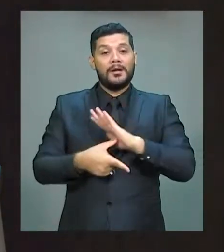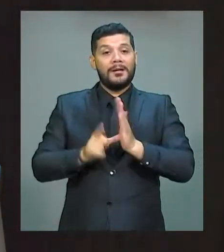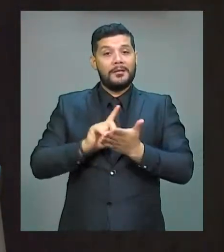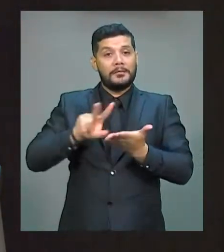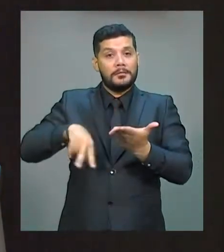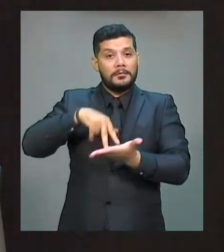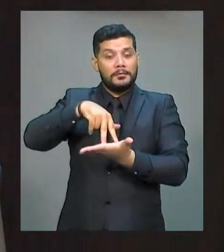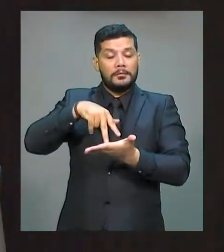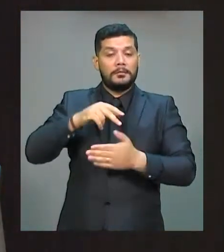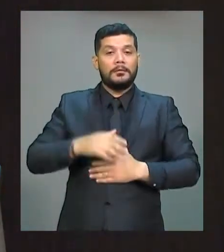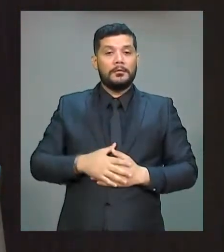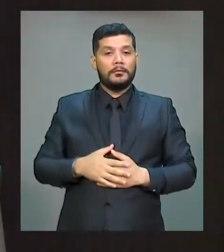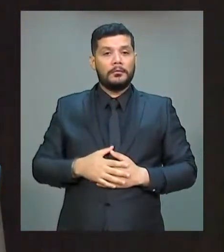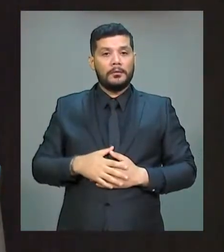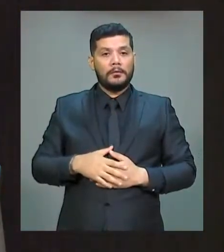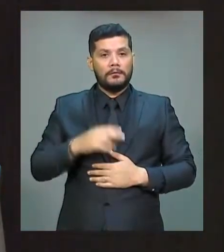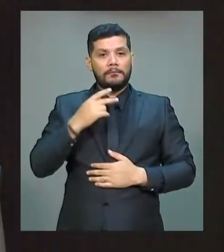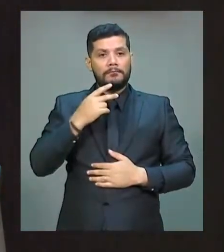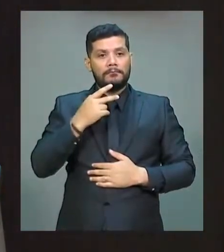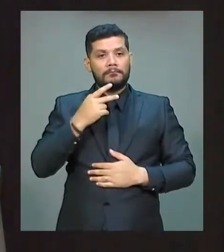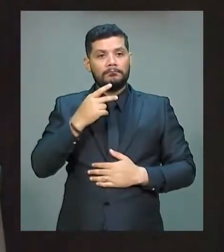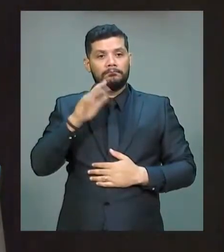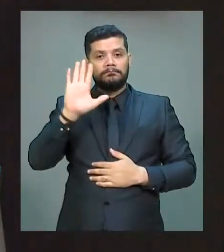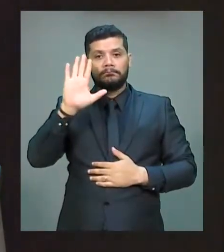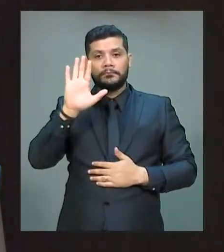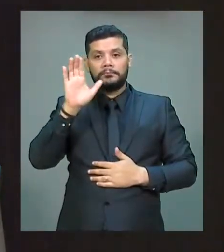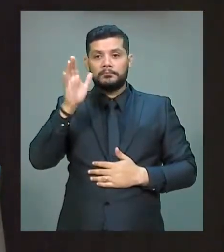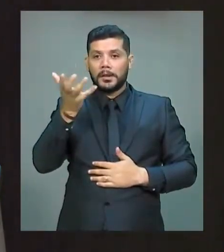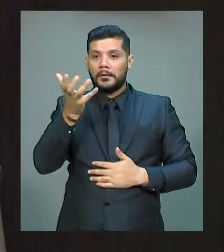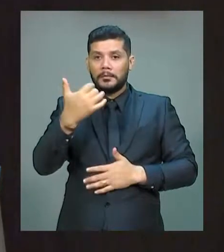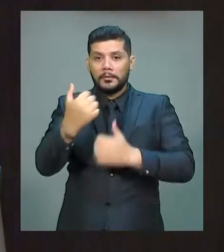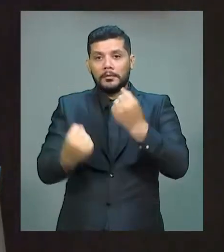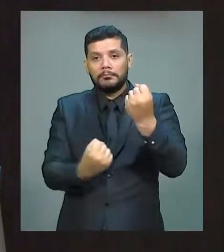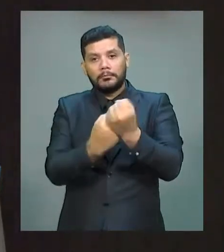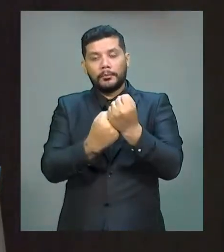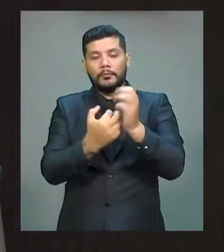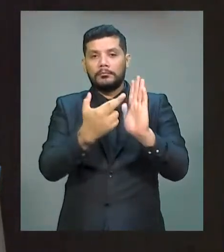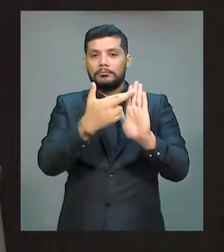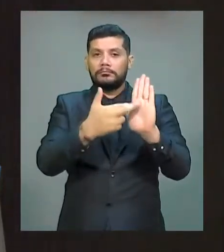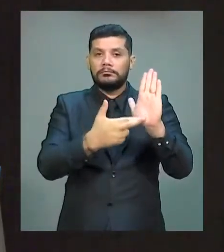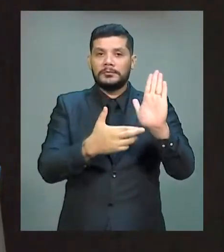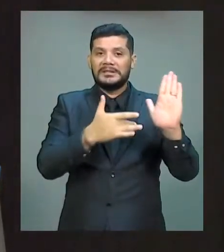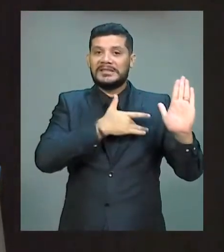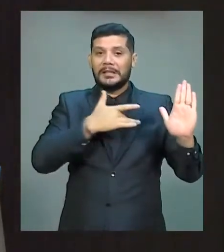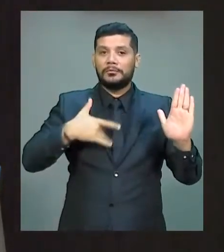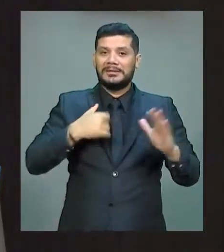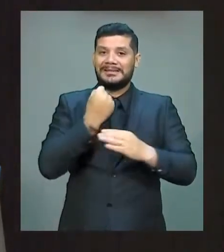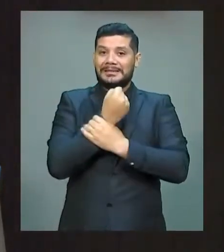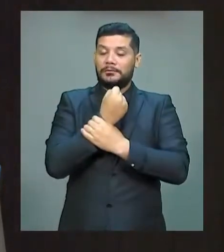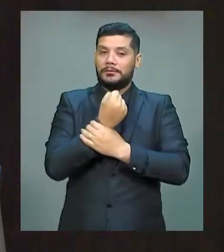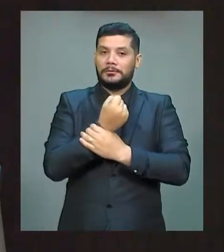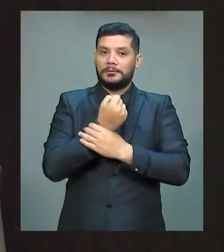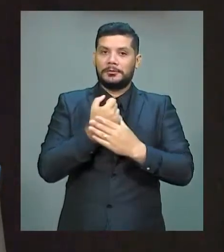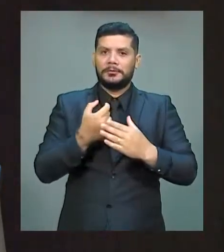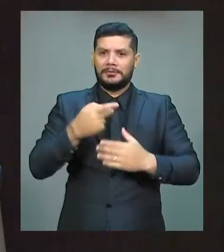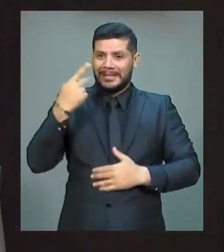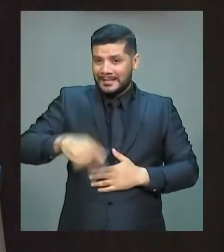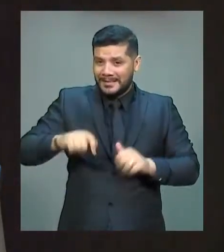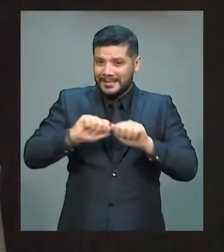apoiar as medidas sanitárias e de segurança necessárias não só a esta